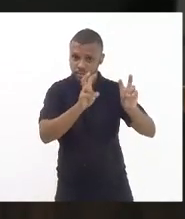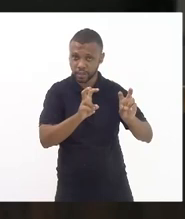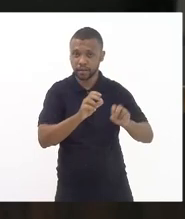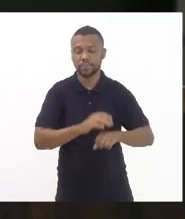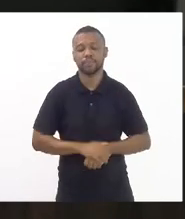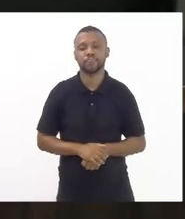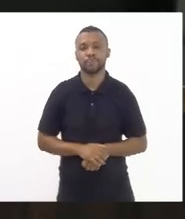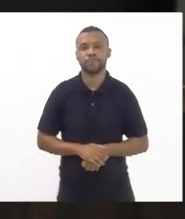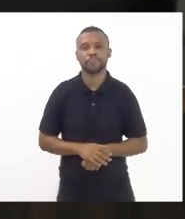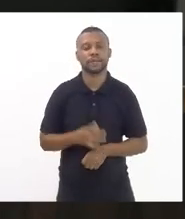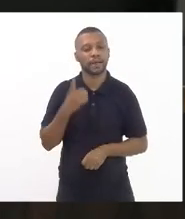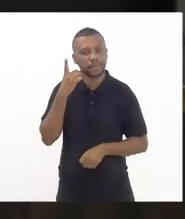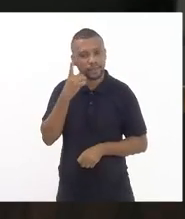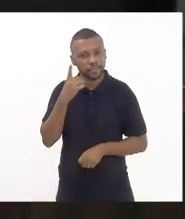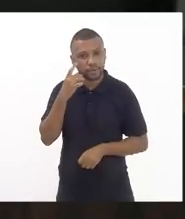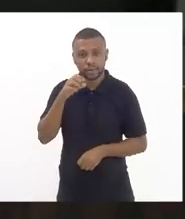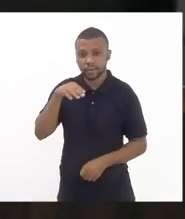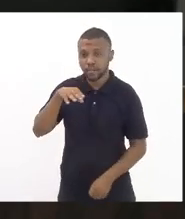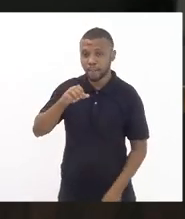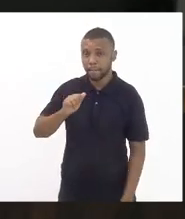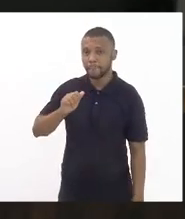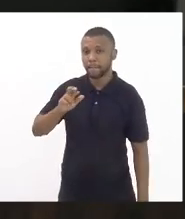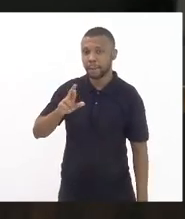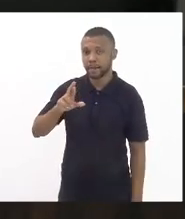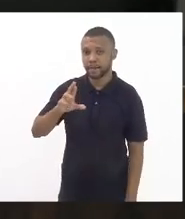Deputado Marcelo do Seu Dino.